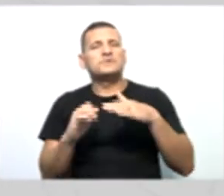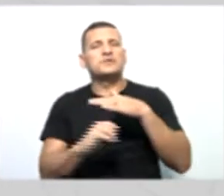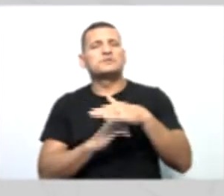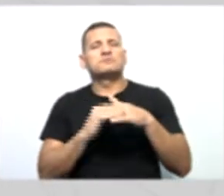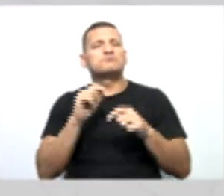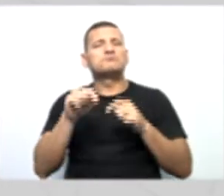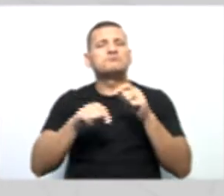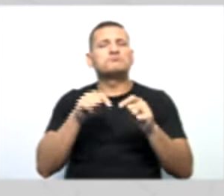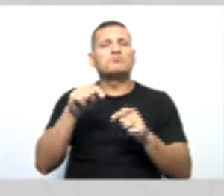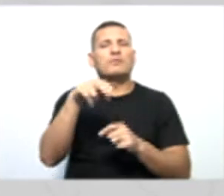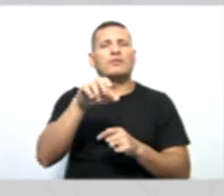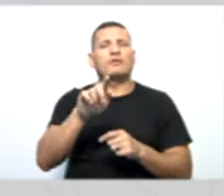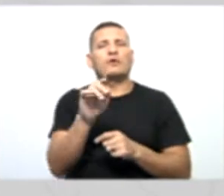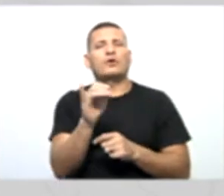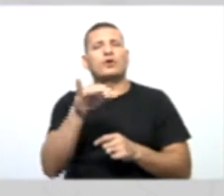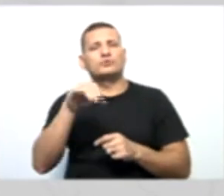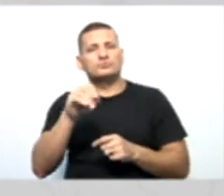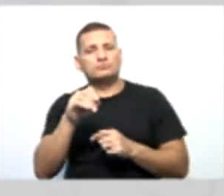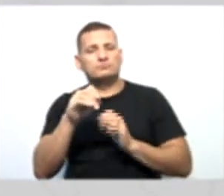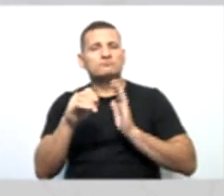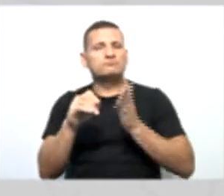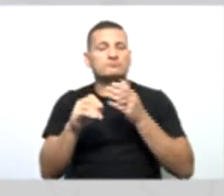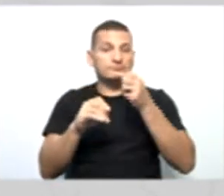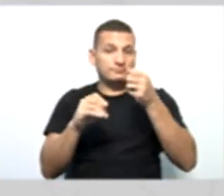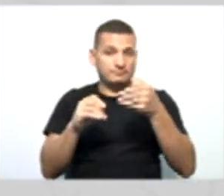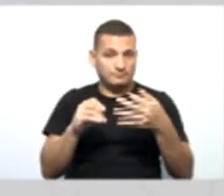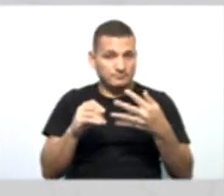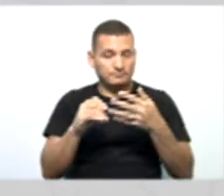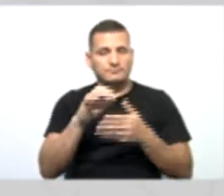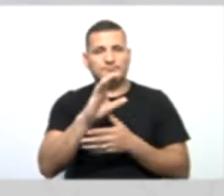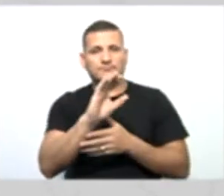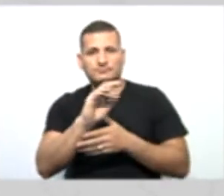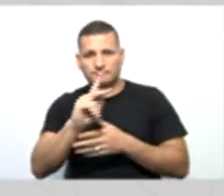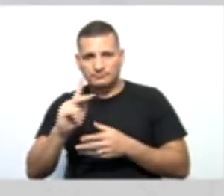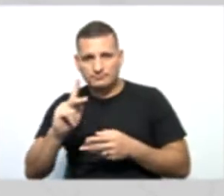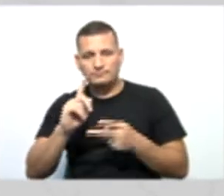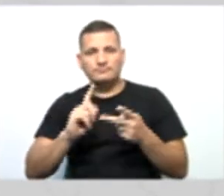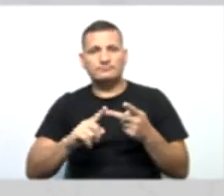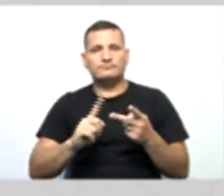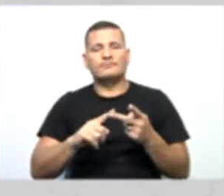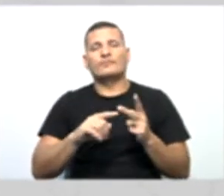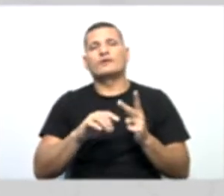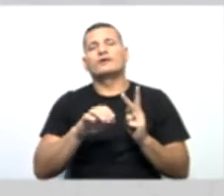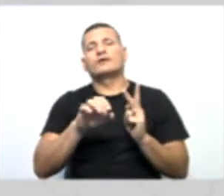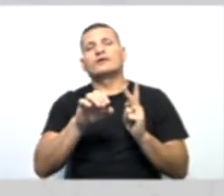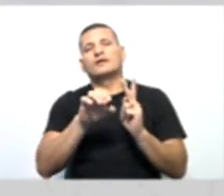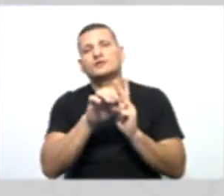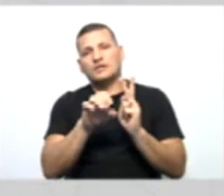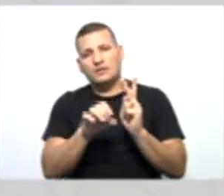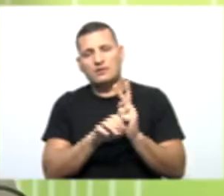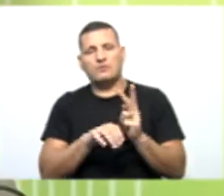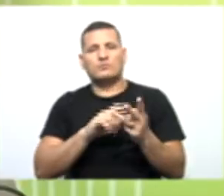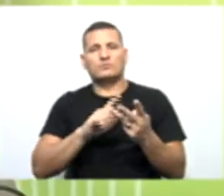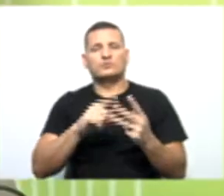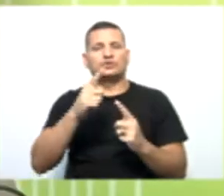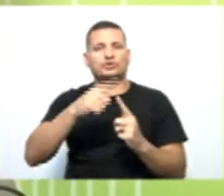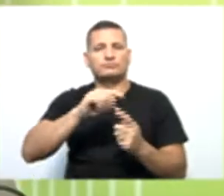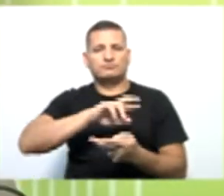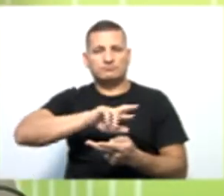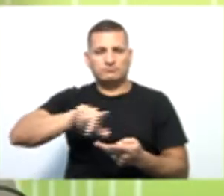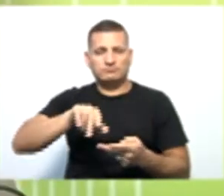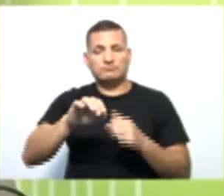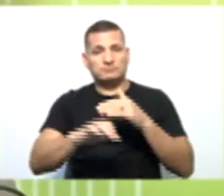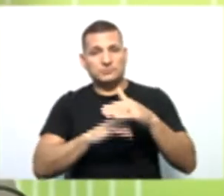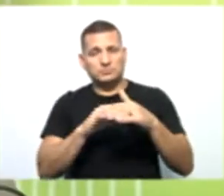é negócio? Nós já falamos sobre cooperativa, sobre franquia, startup, tipos de empresa e todos esses são tipos